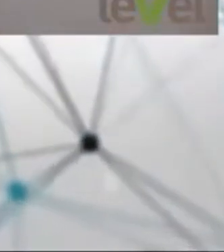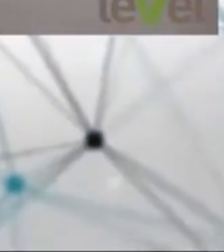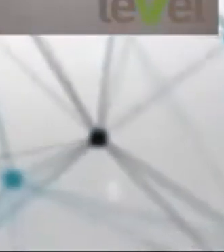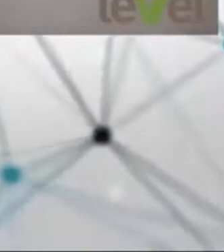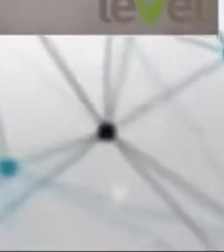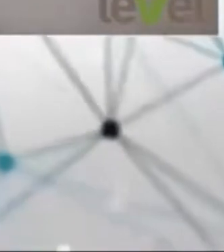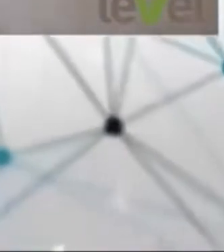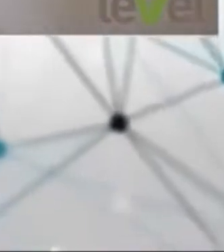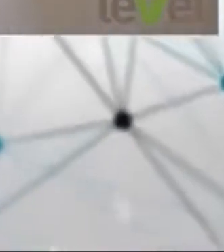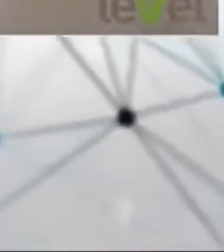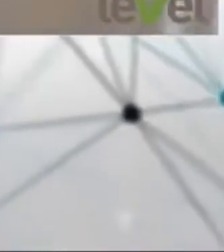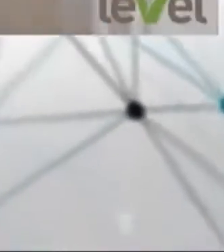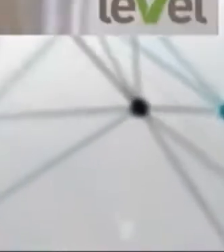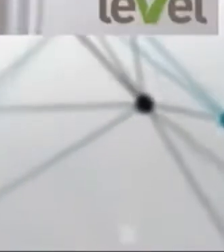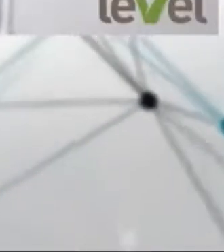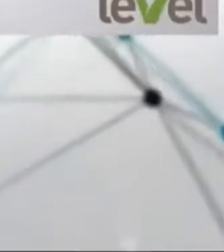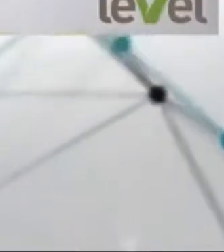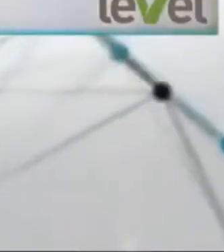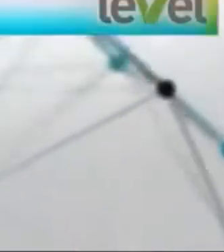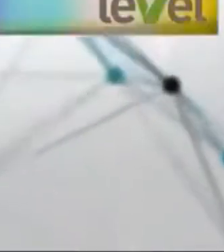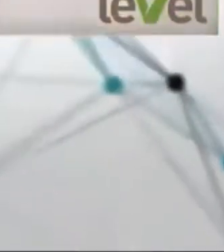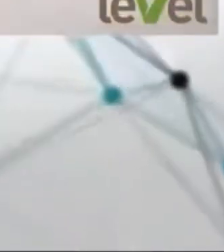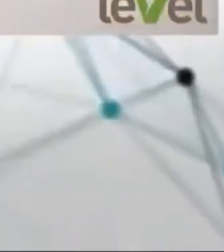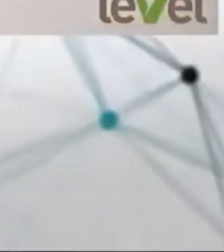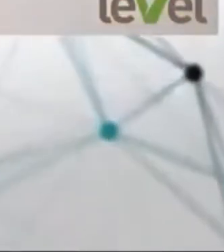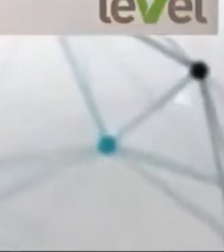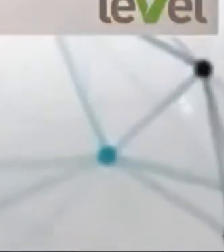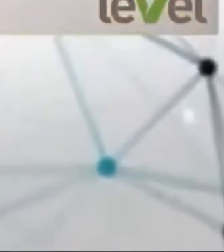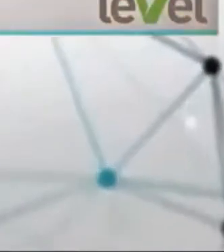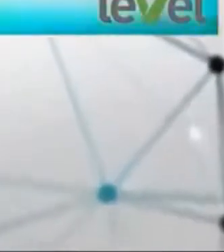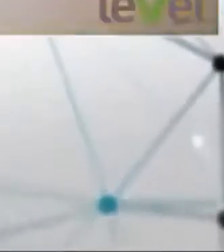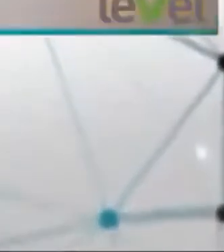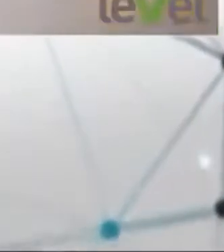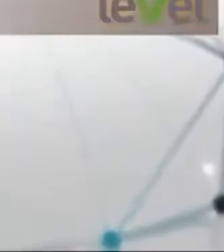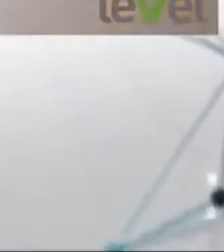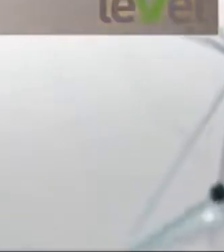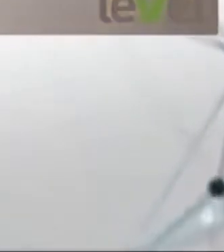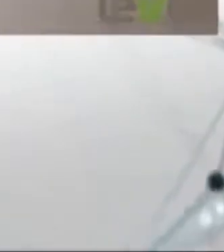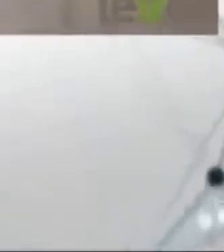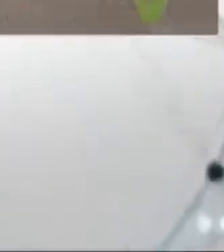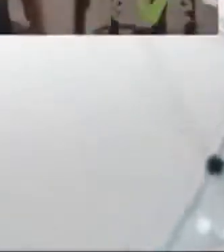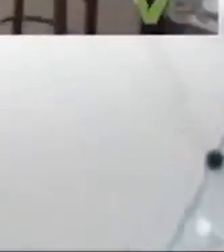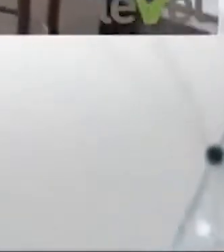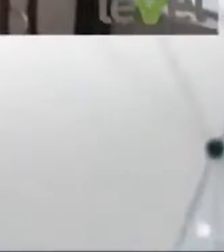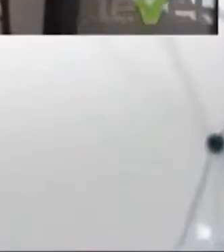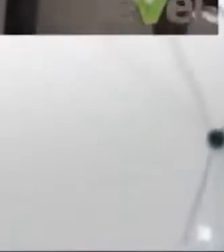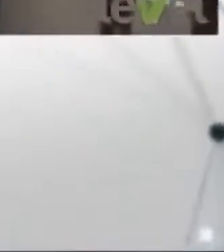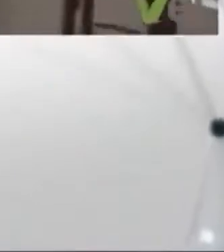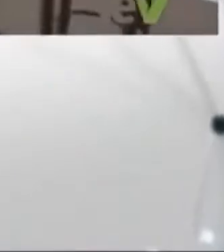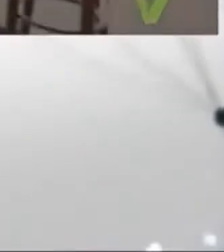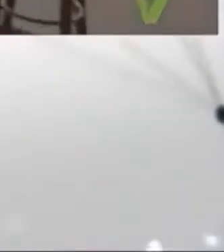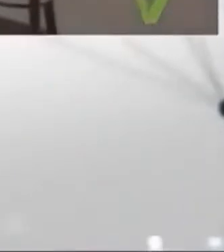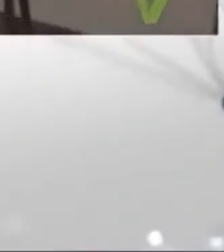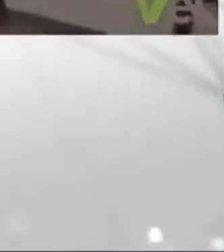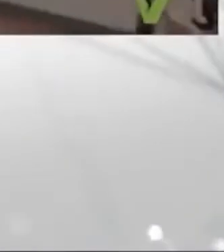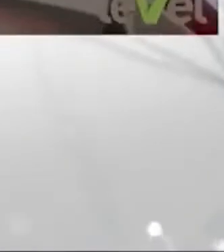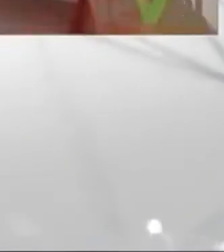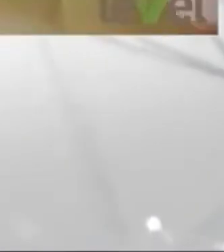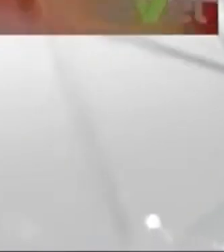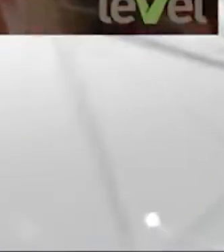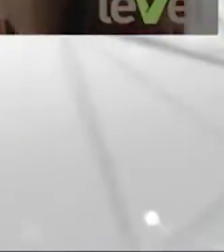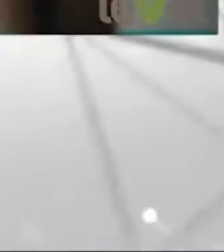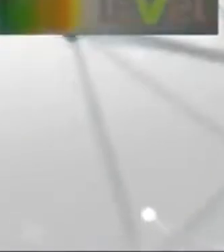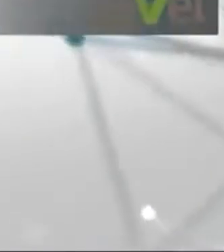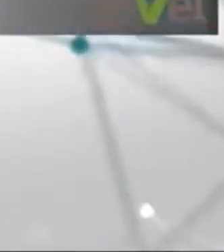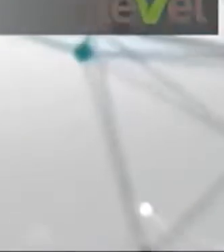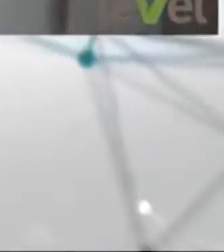propósito maior é difundir os preceitos do Fair Trade e gerar resultados sustentáveis para vocês. Nosso time de soluções e